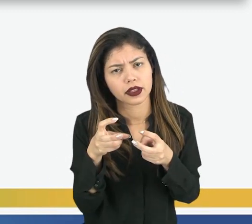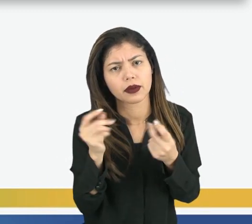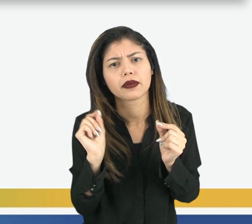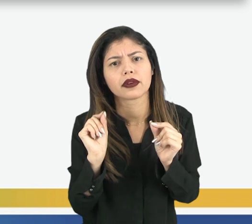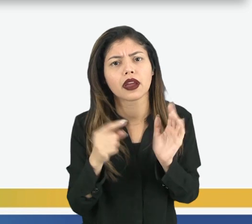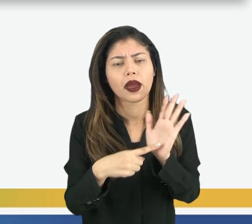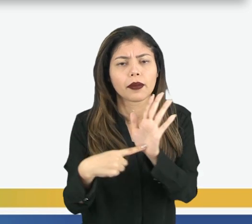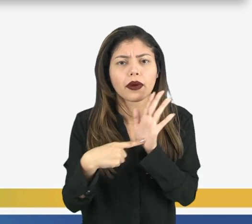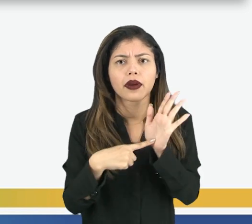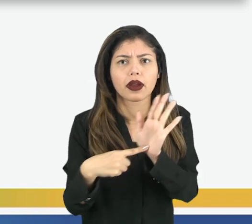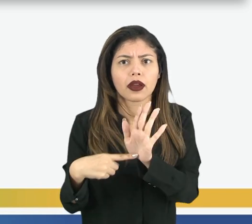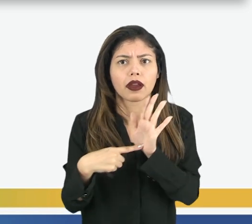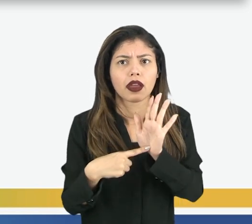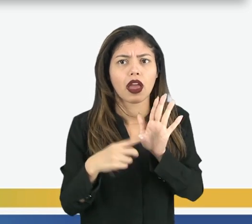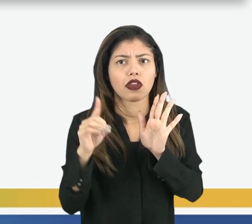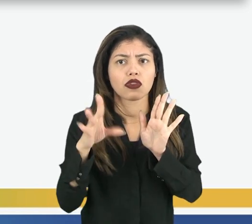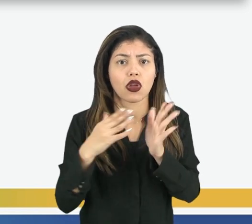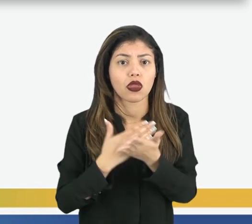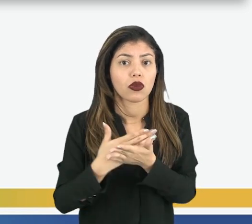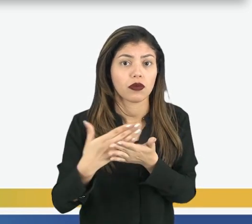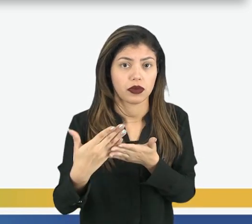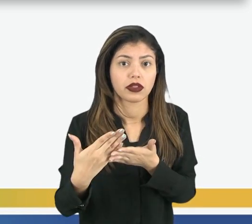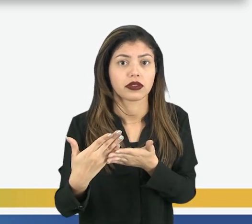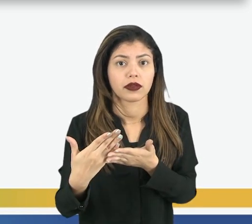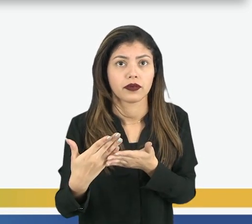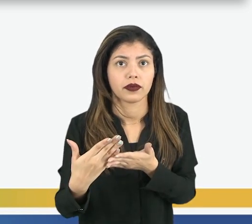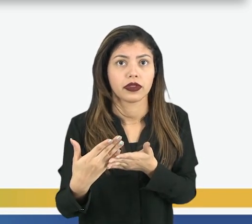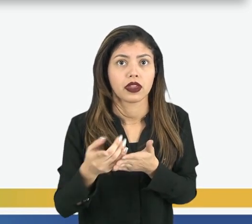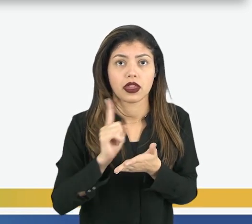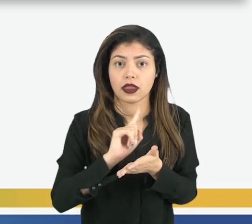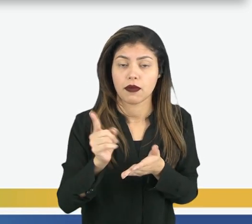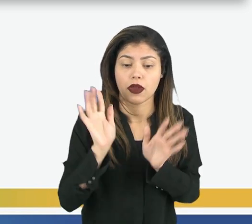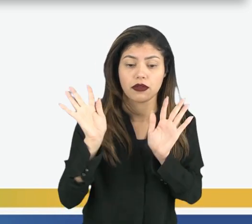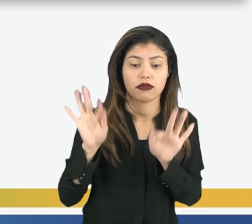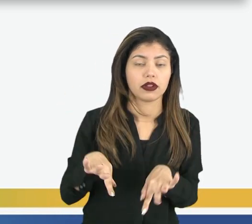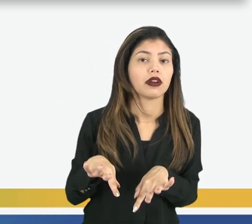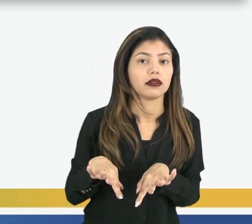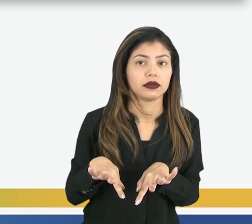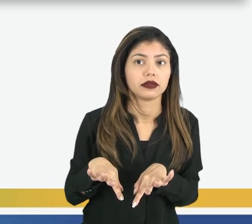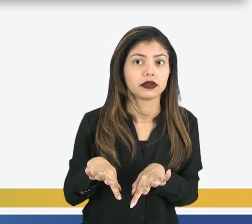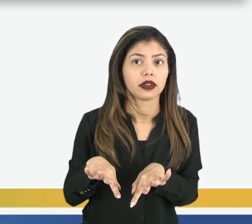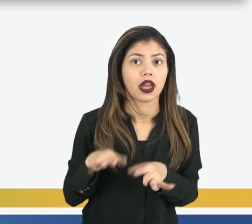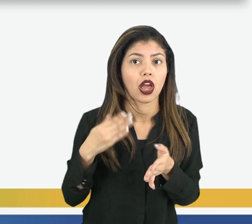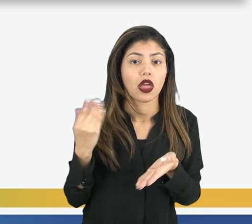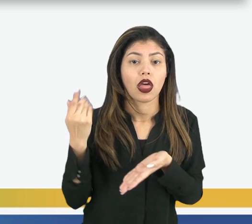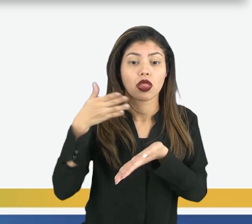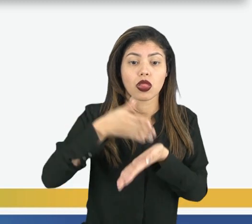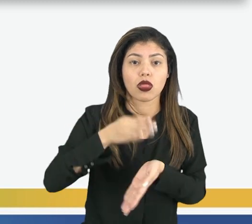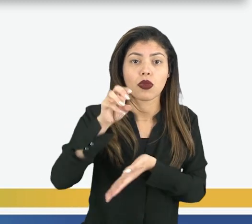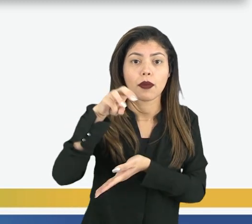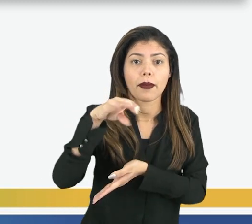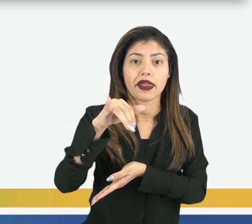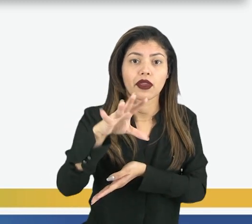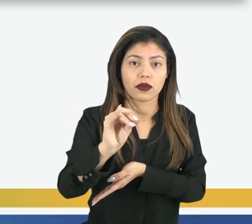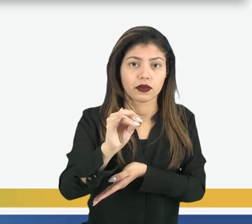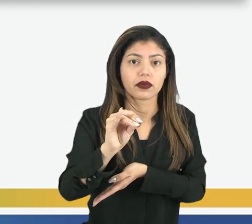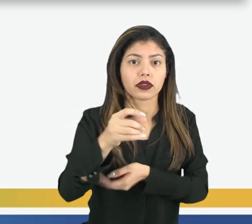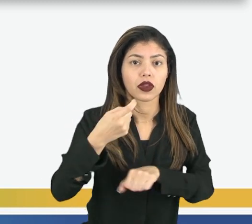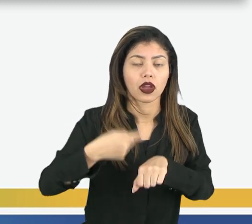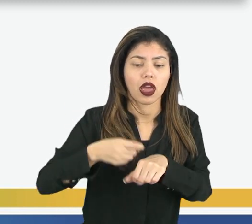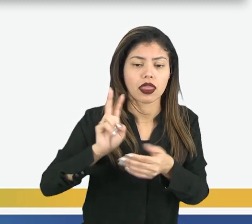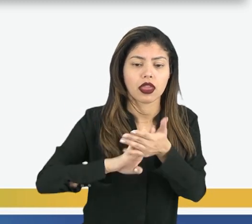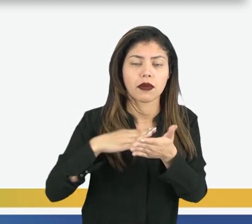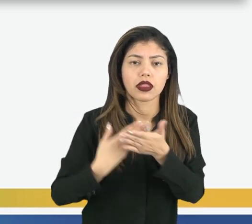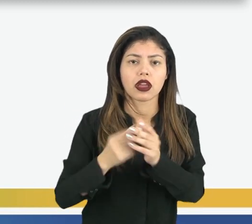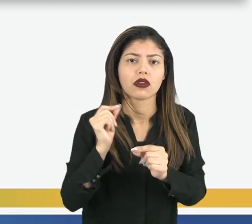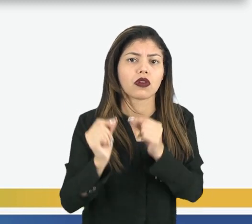que a pedra não está no começo do caminho e ela não está no fim, ela está no meio. Isso pode ser